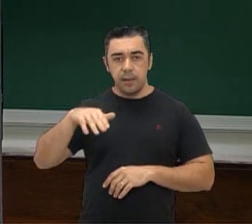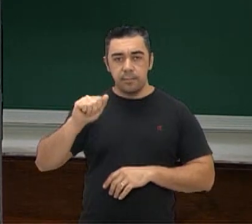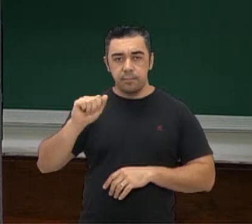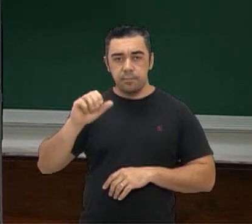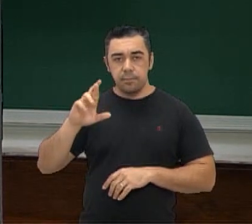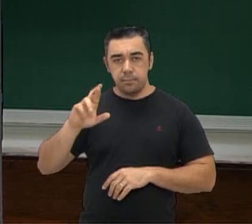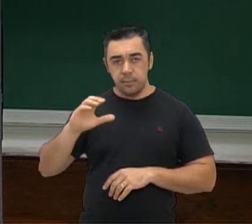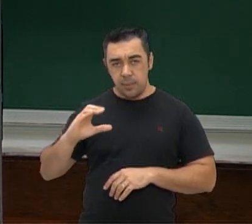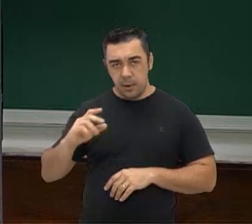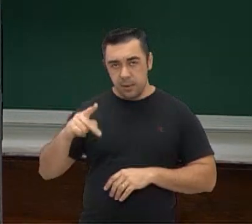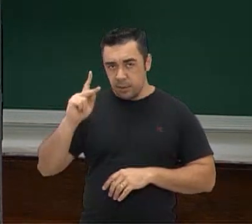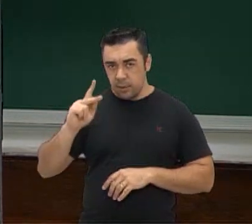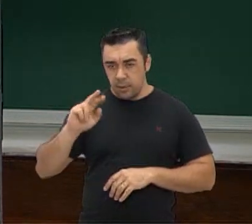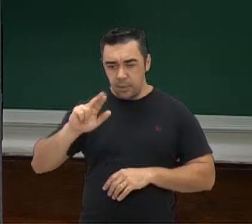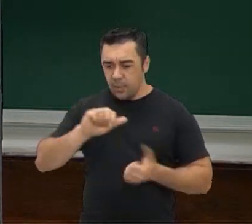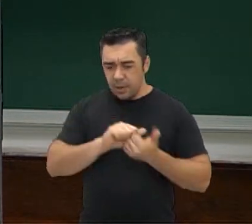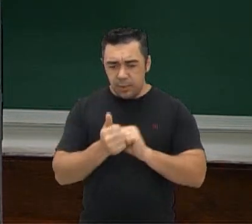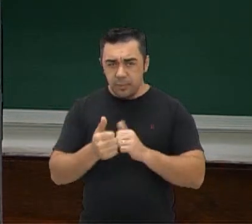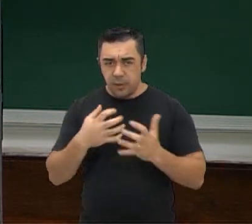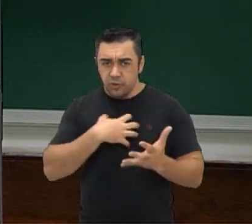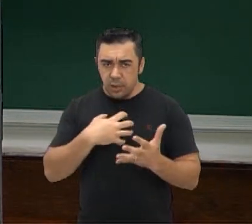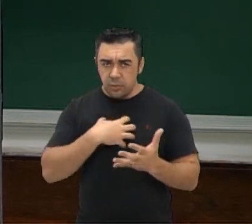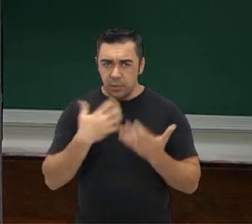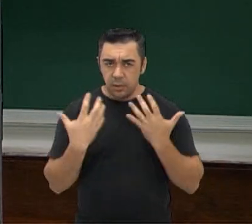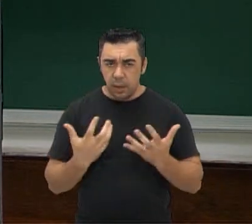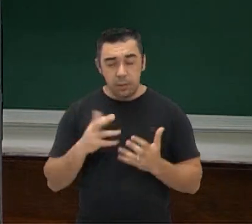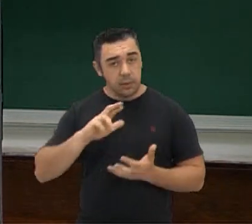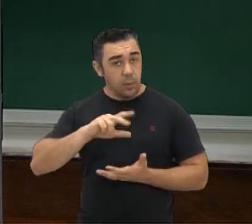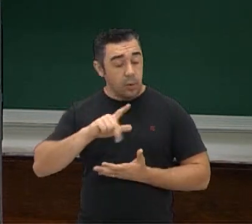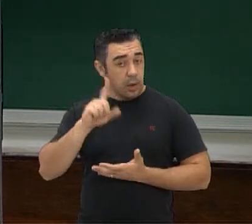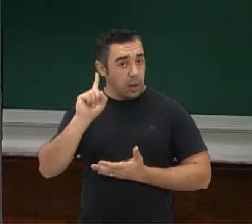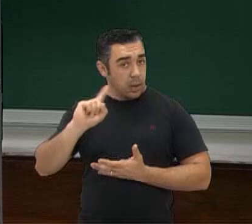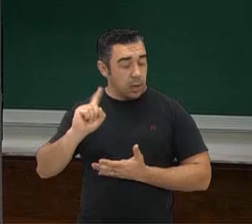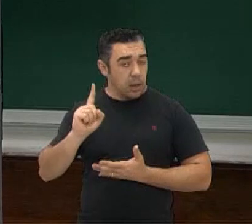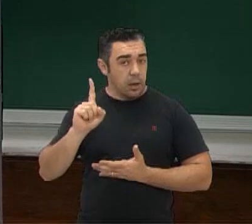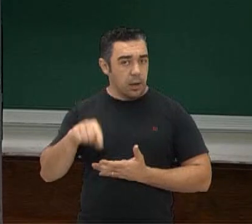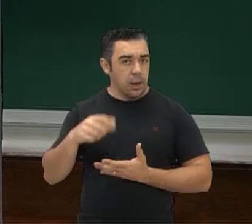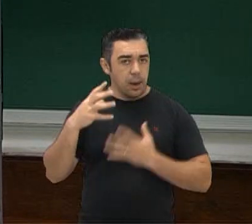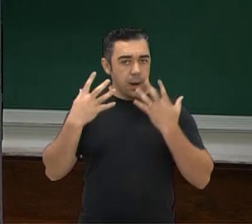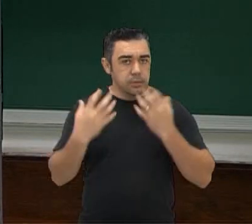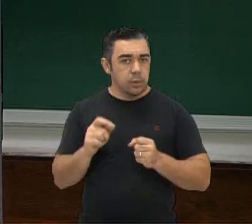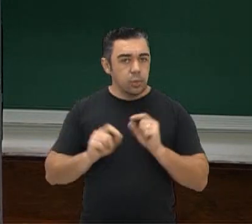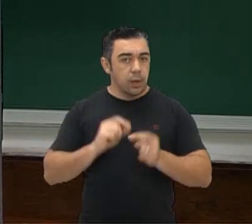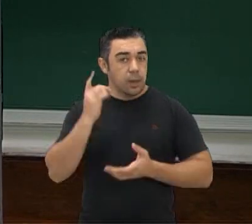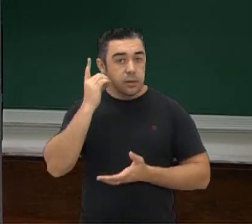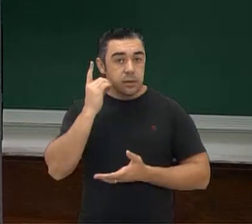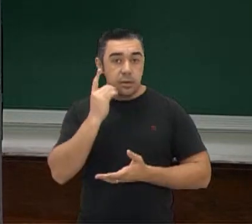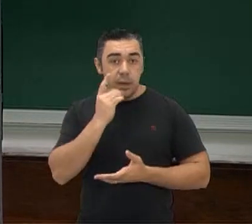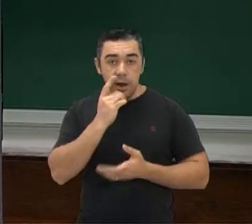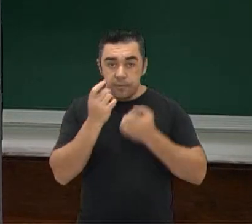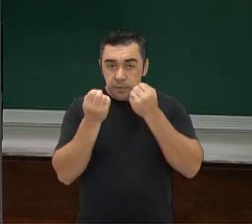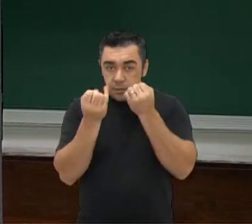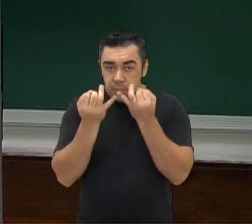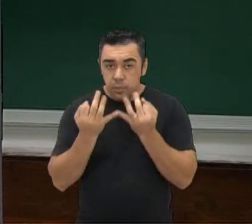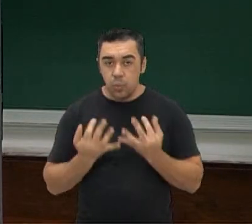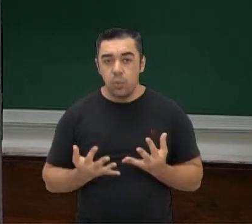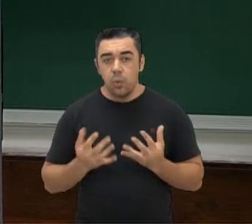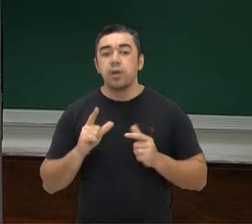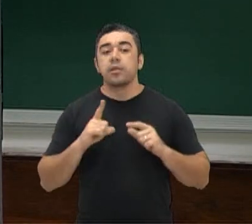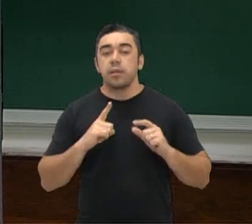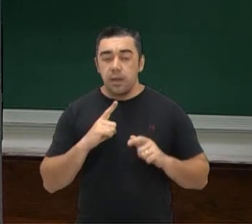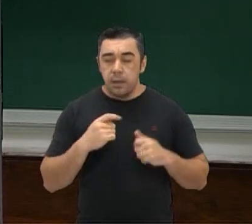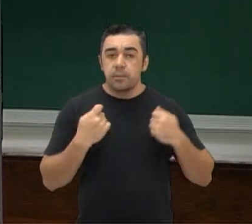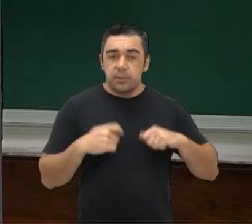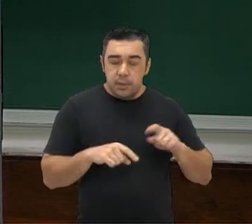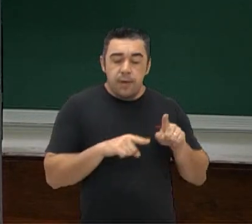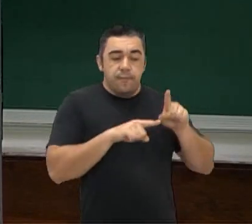se adaptar do jeito que ele quiser, né? Conforme a necessidade. A gente tem que lembrar que o que é aceito é o que o Darwin diz, né? Que na verdade tem que ter